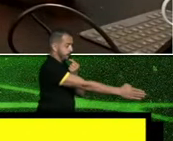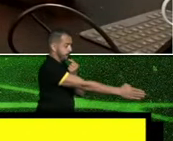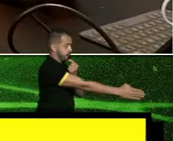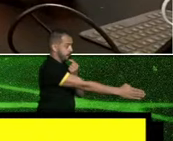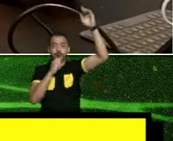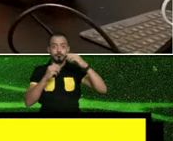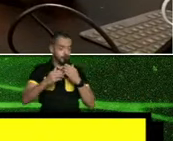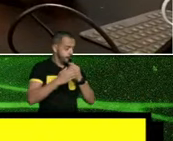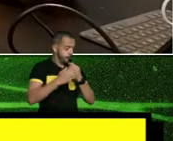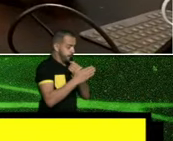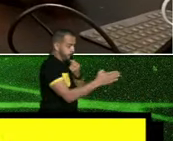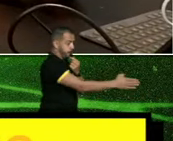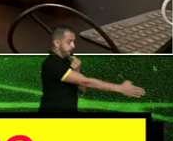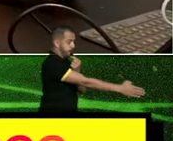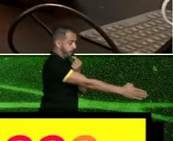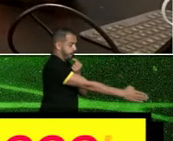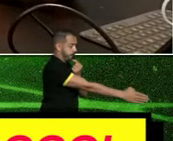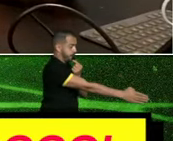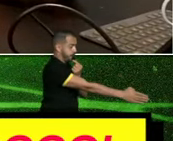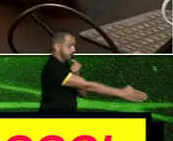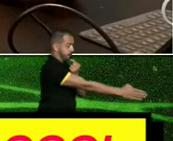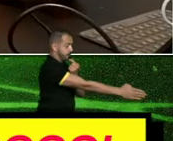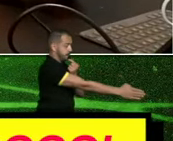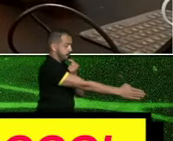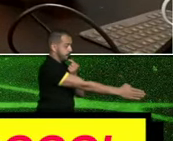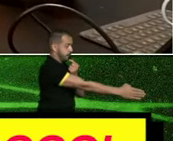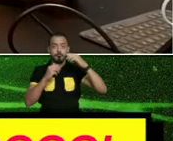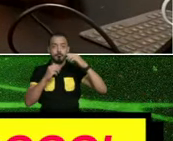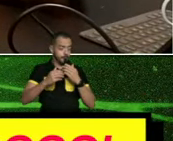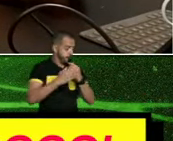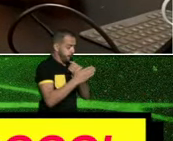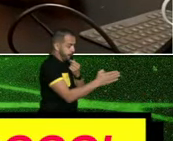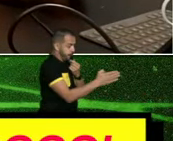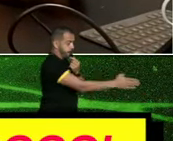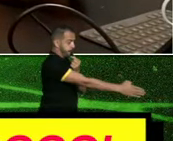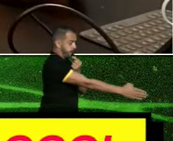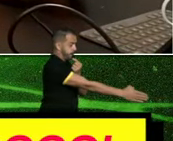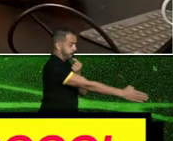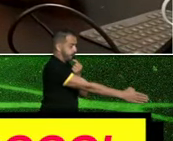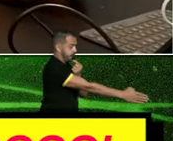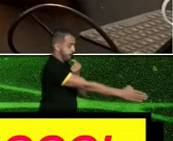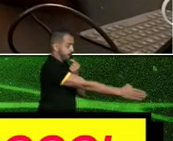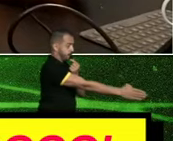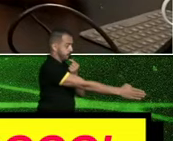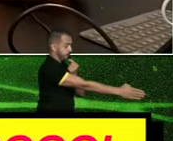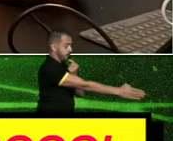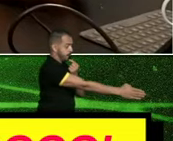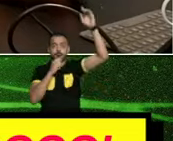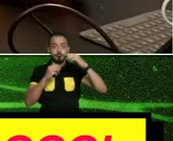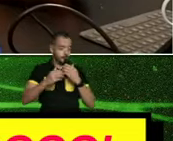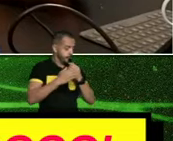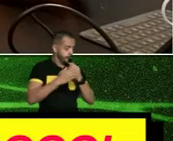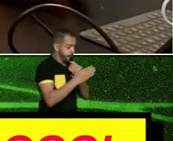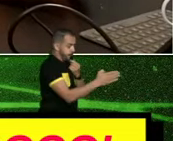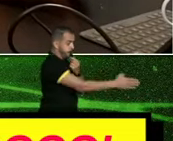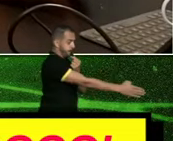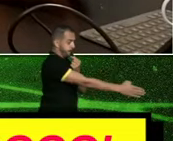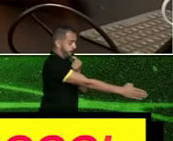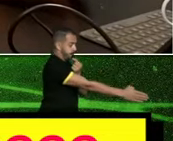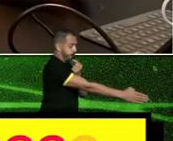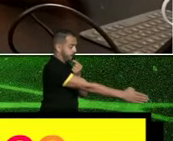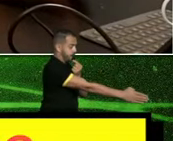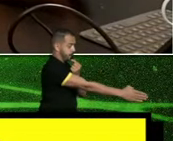direito lá dentro é gol do Galo Hulk decisivo 2 a 1 até aqui Guinho é isso